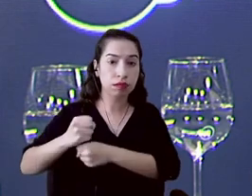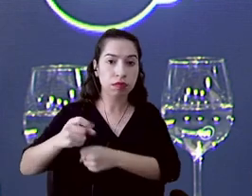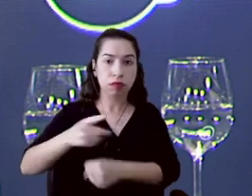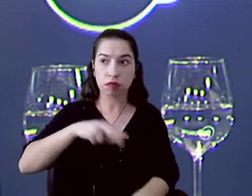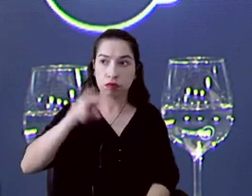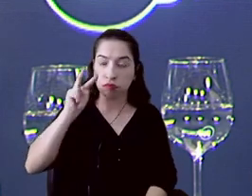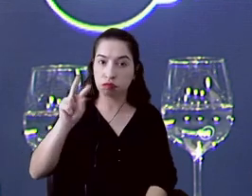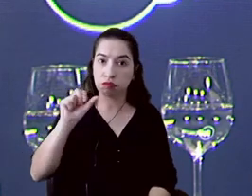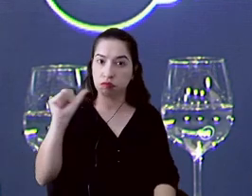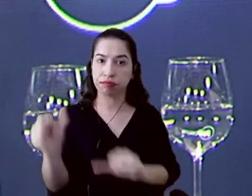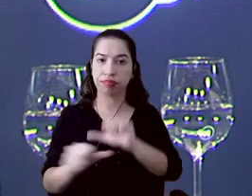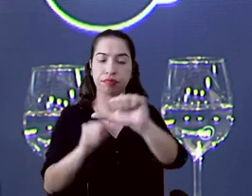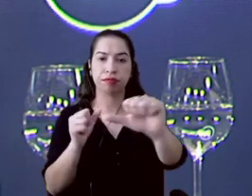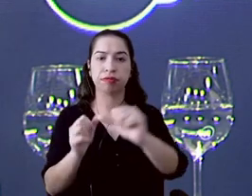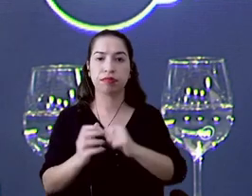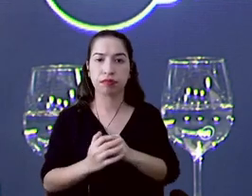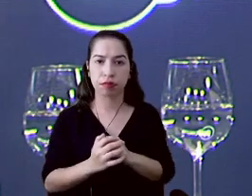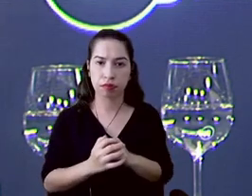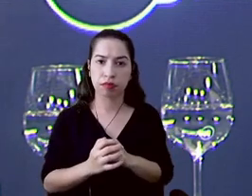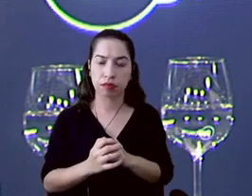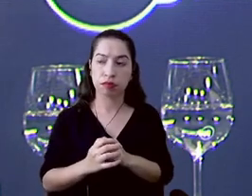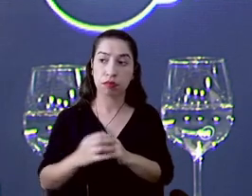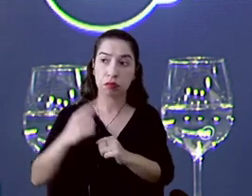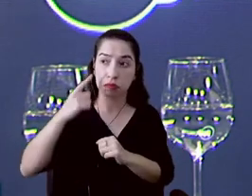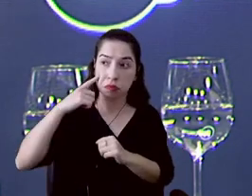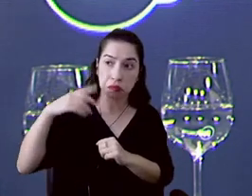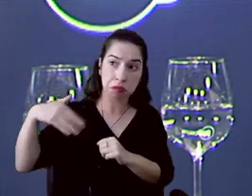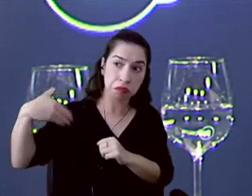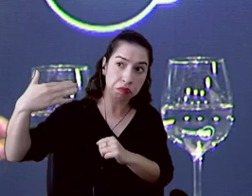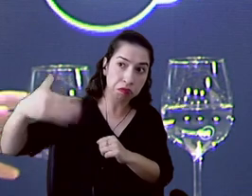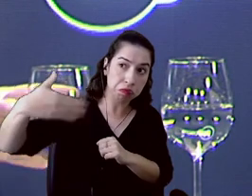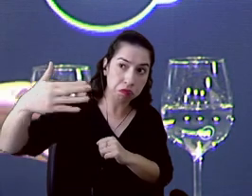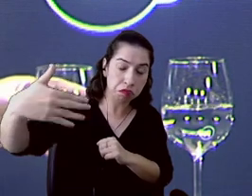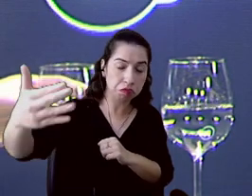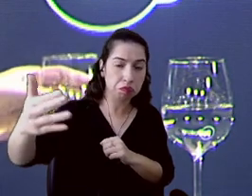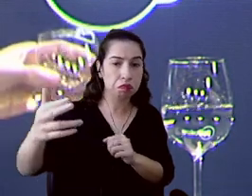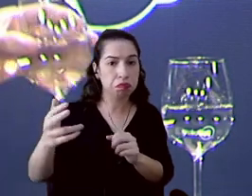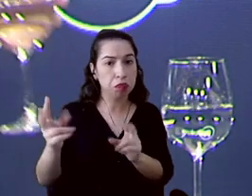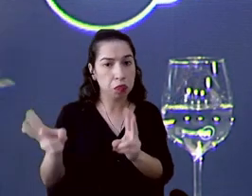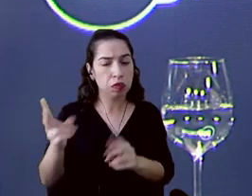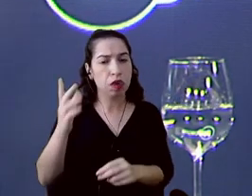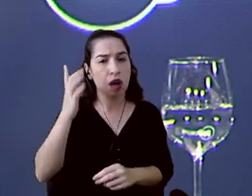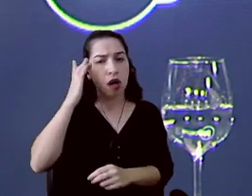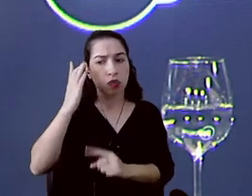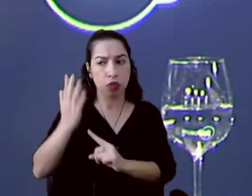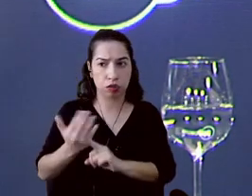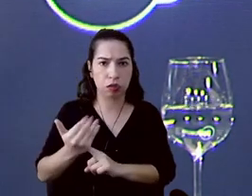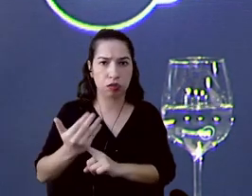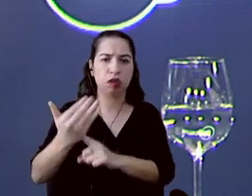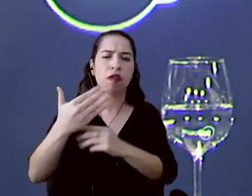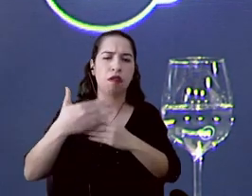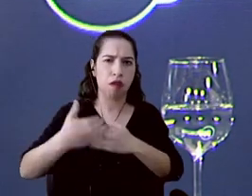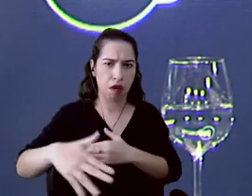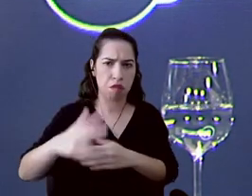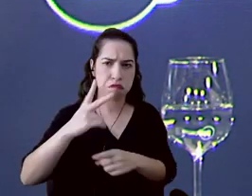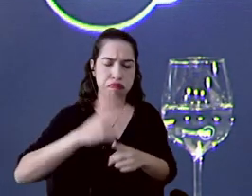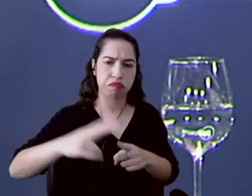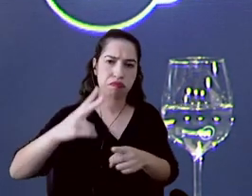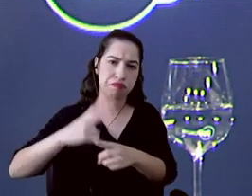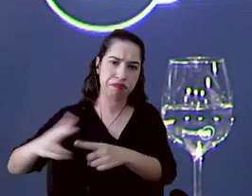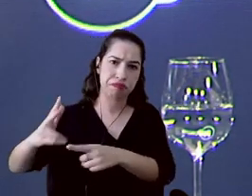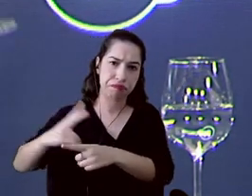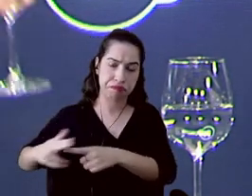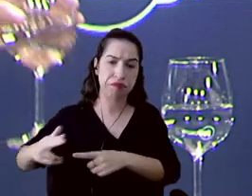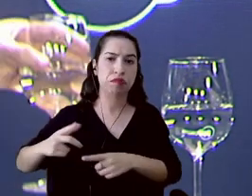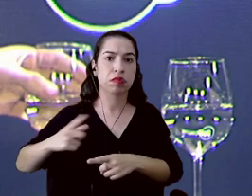realmente não muda a tendência de longo prazo que eu acho que tecnologia deve ser a grande vencedor aí nos mais